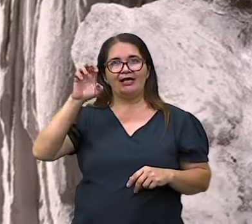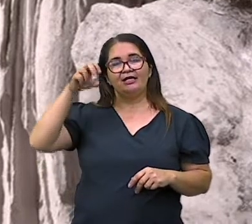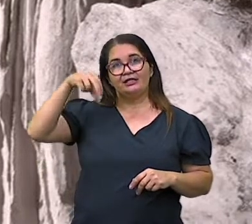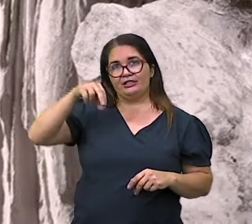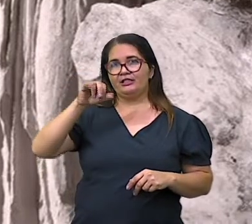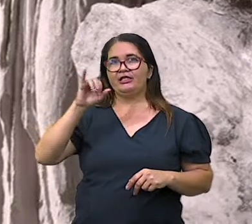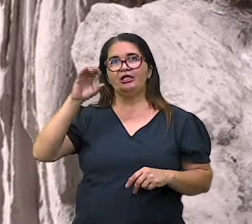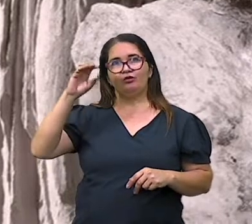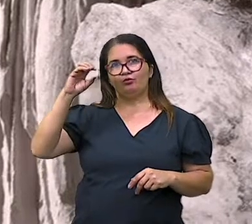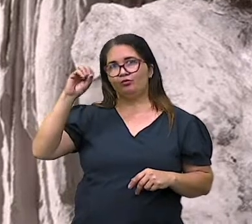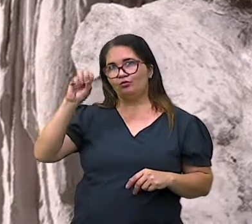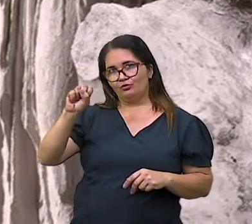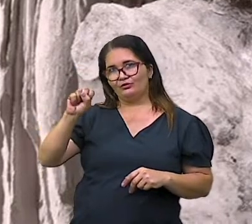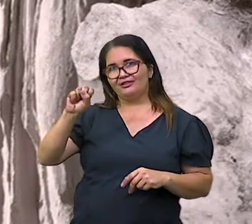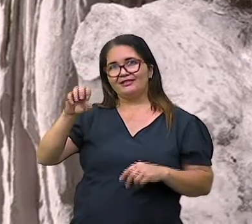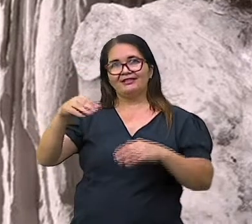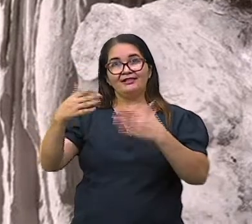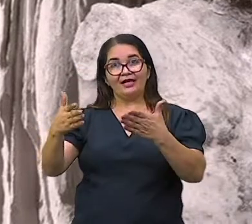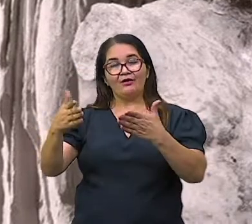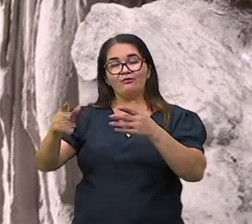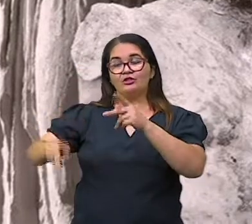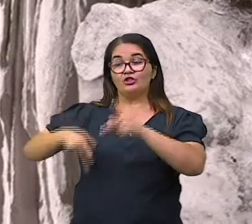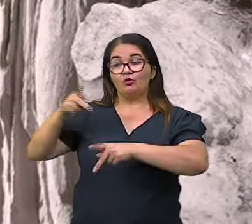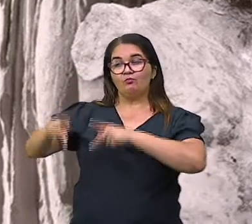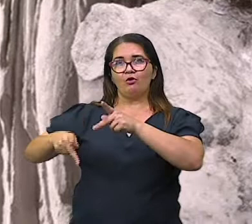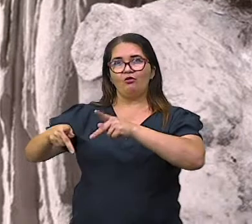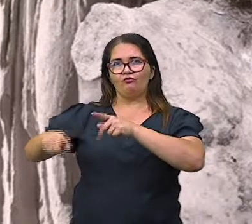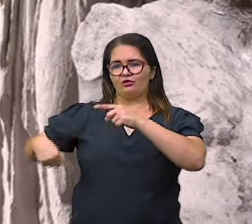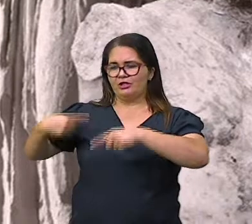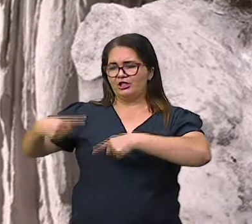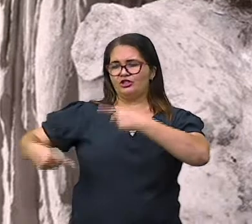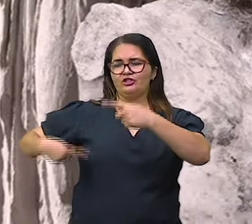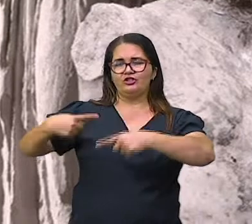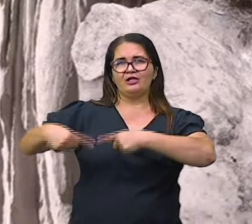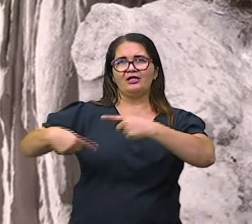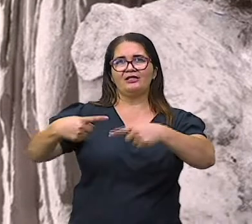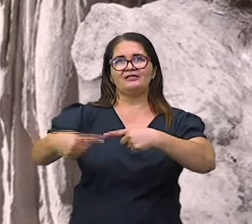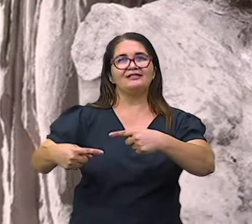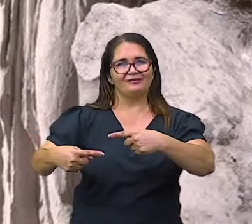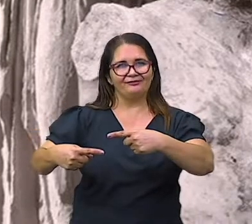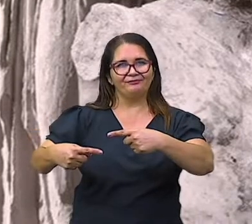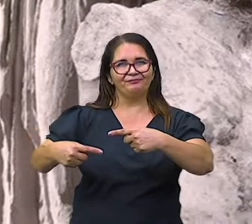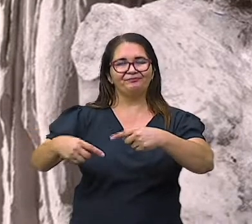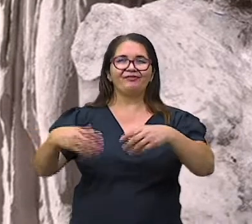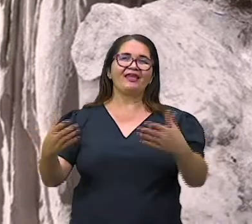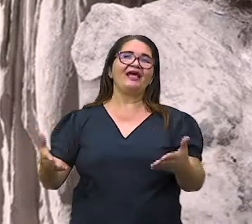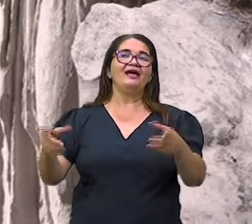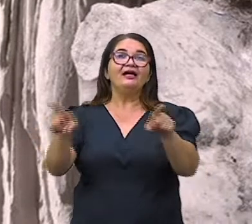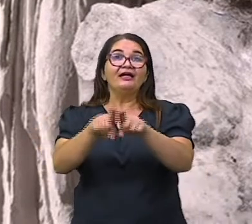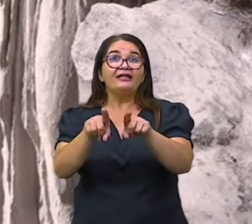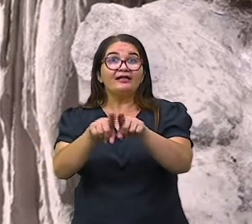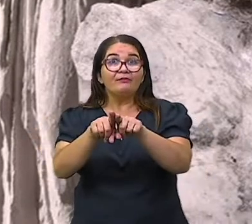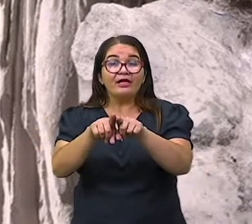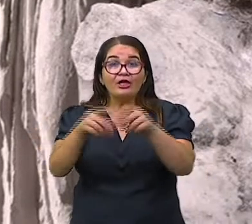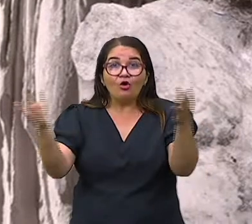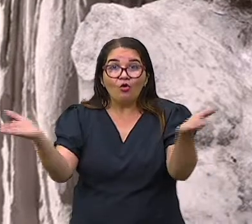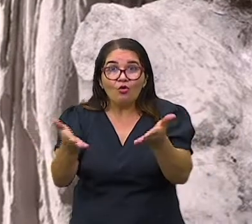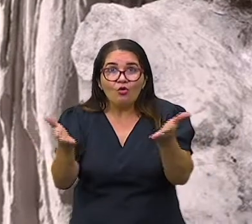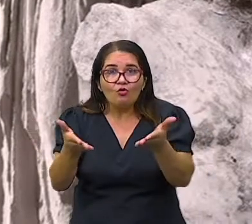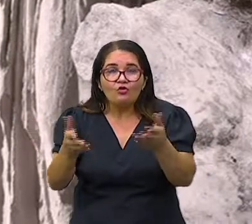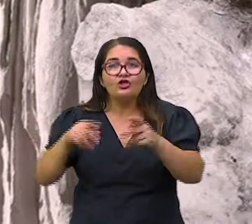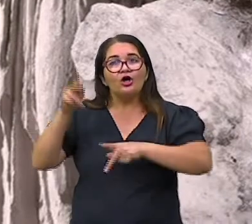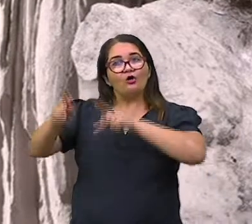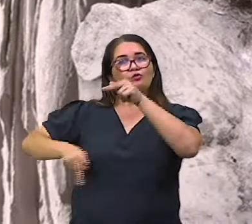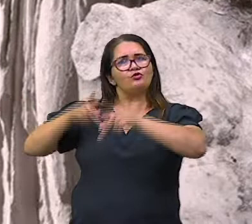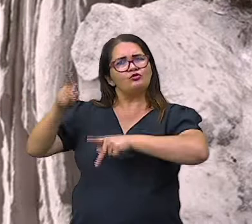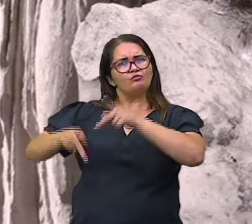helênicos, né? E até hoje os gregos se conhecem como Helena. E isso